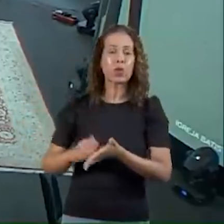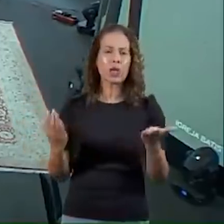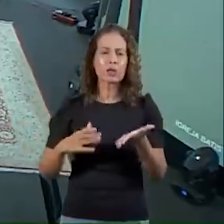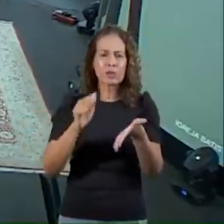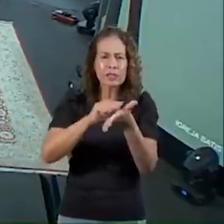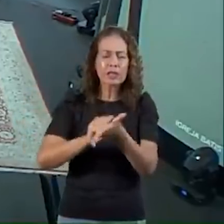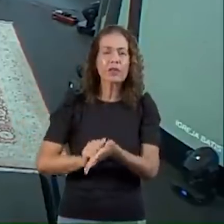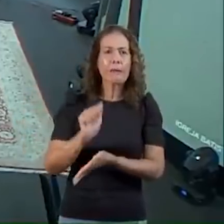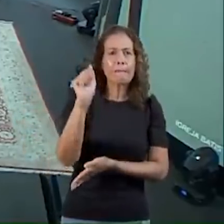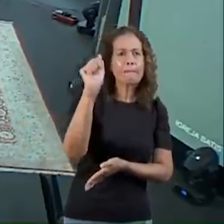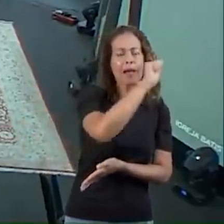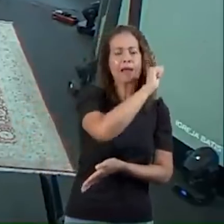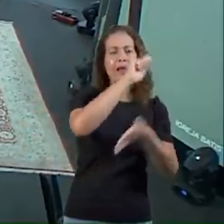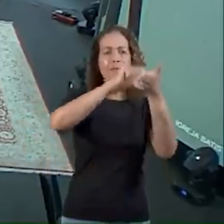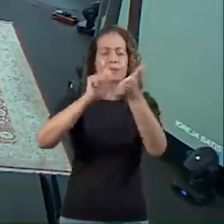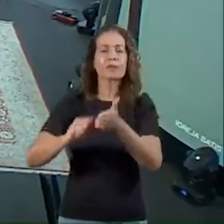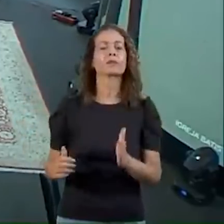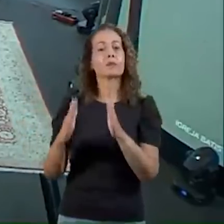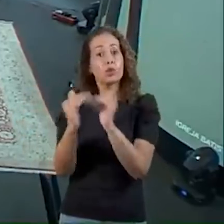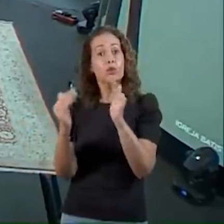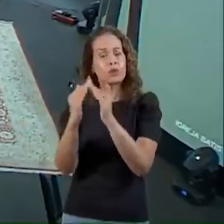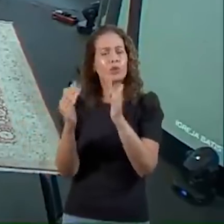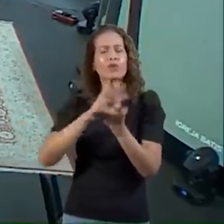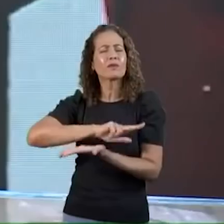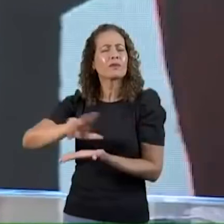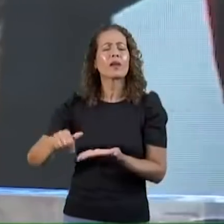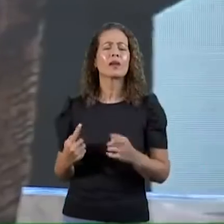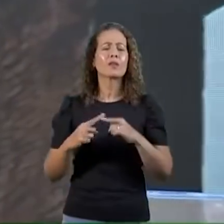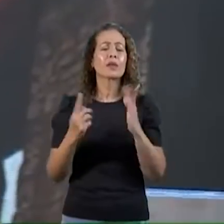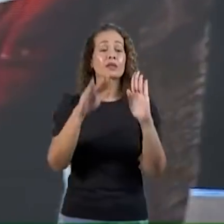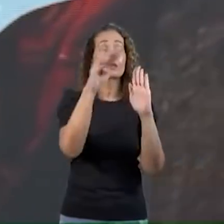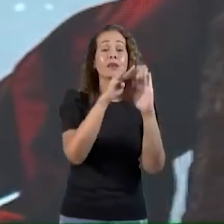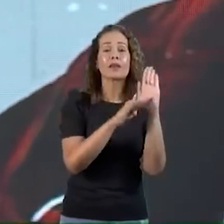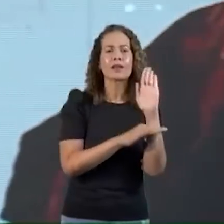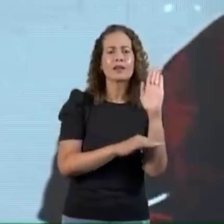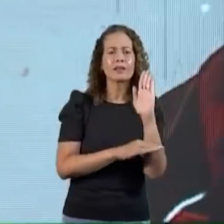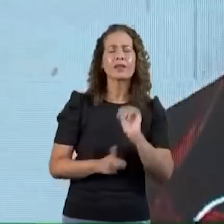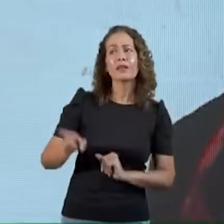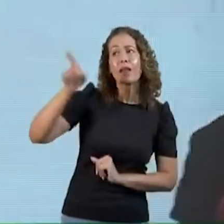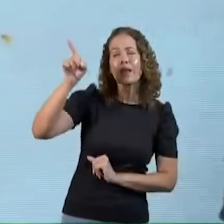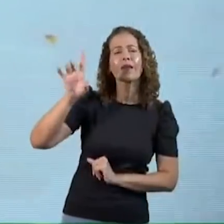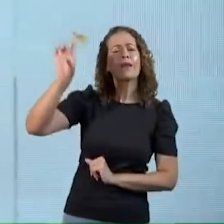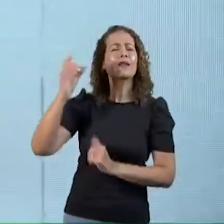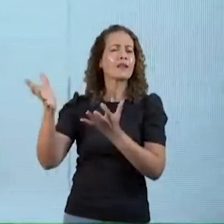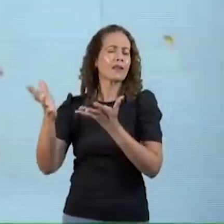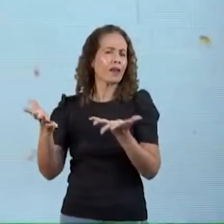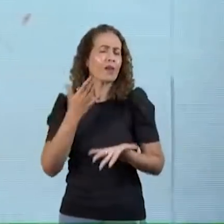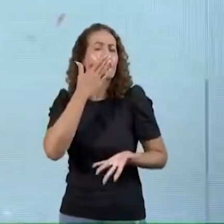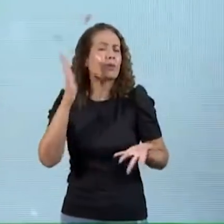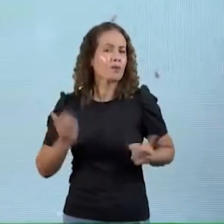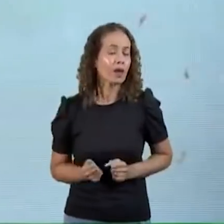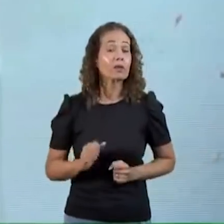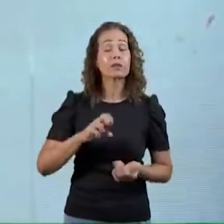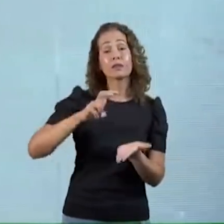alguma coisa de tanto pedido que eu tenho. Mas e a lista daquilo que Ele quer de nós? E se nessa manhã,